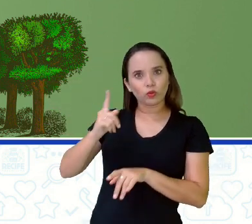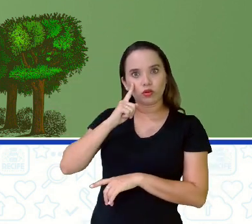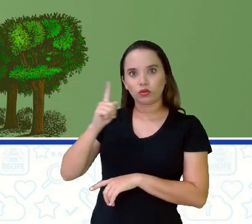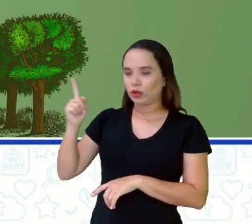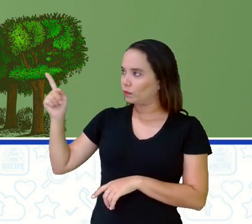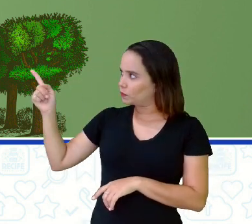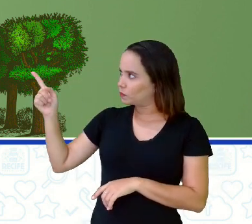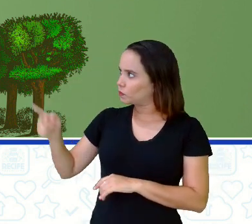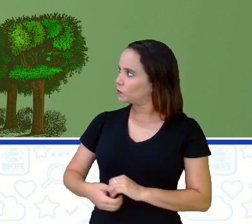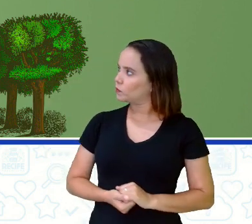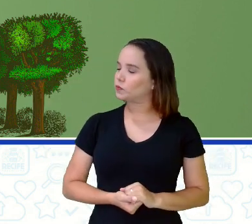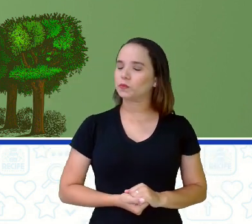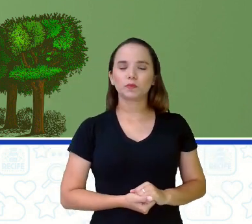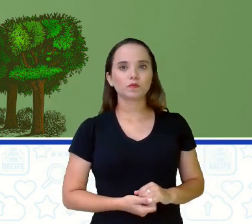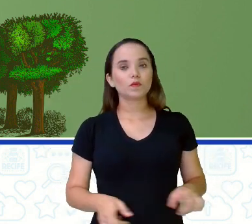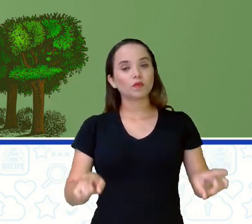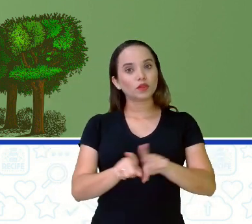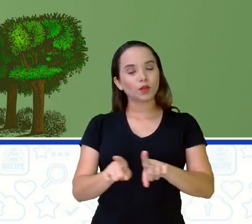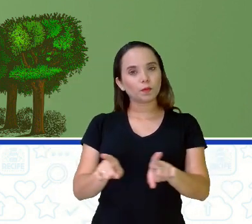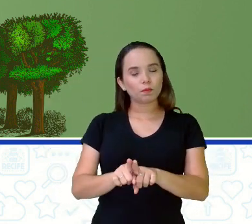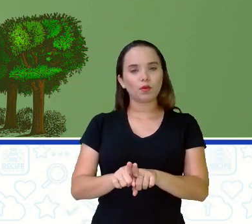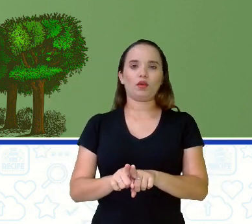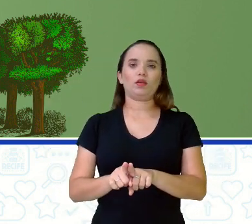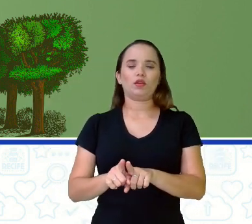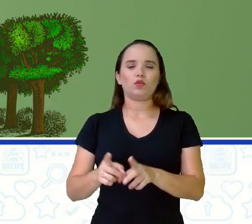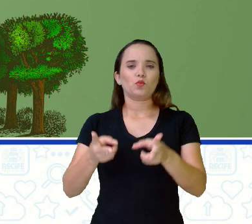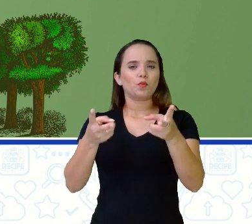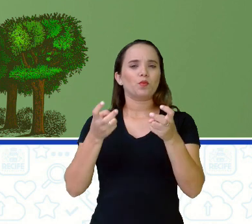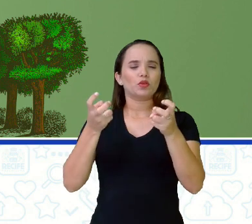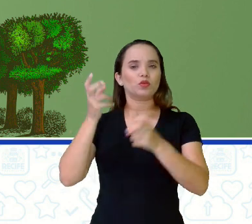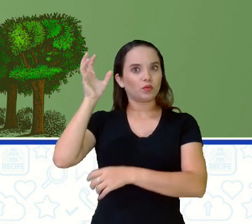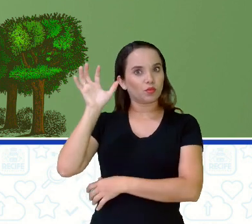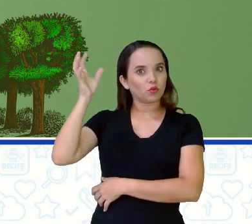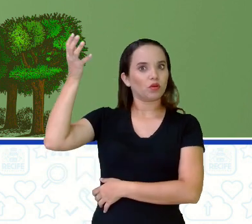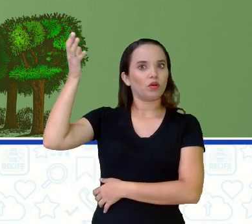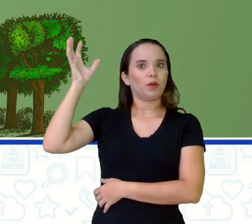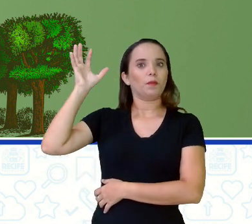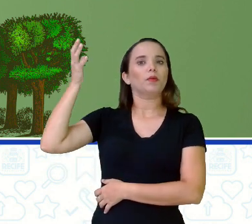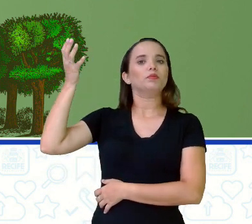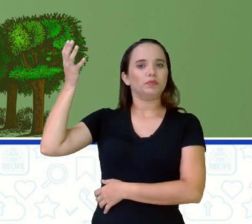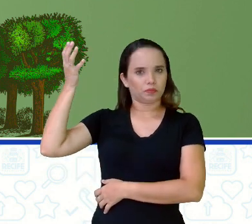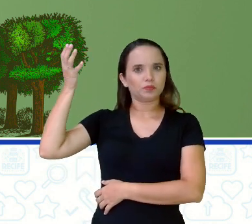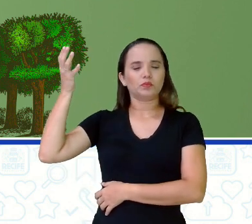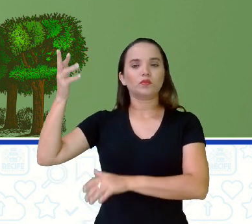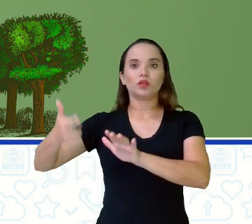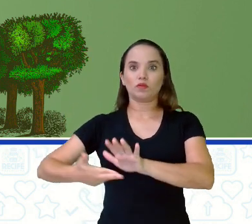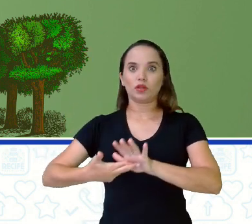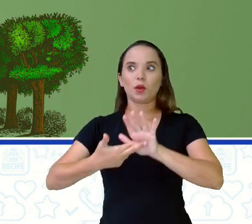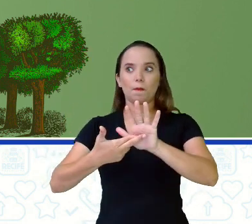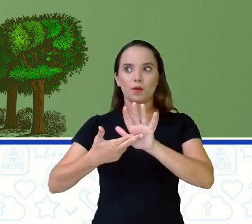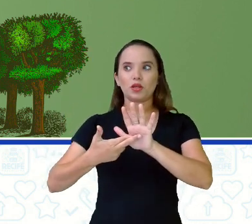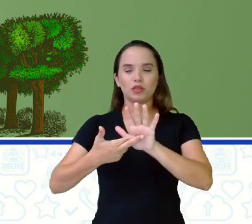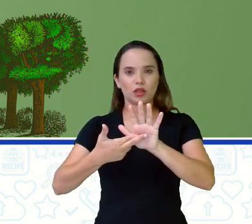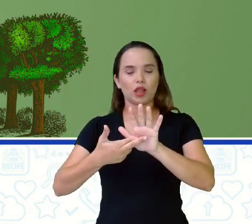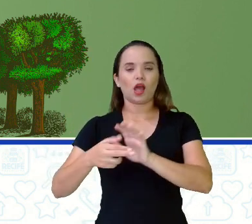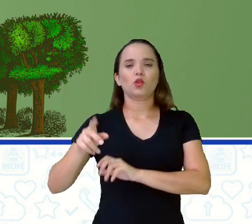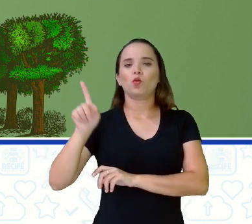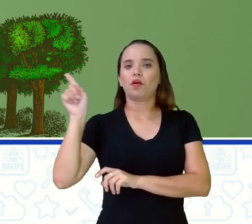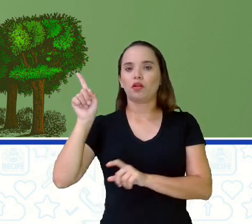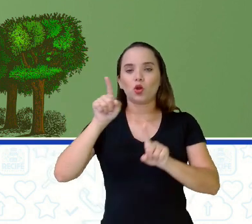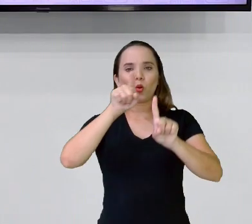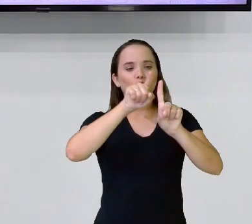Nós vimos também, né, sobre o clima, então está representado aí através desses